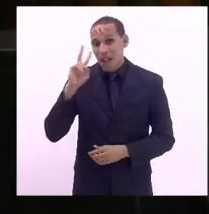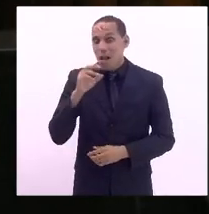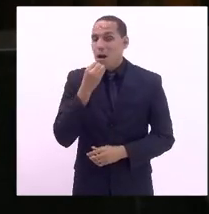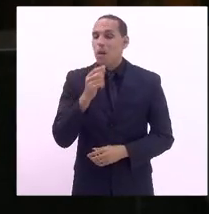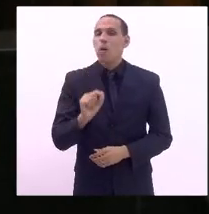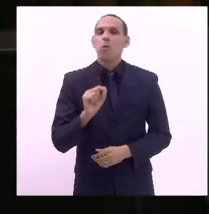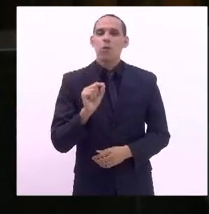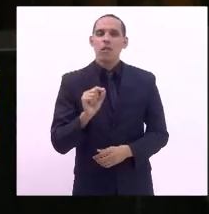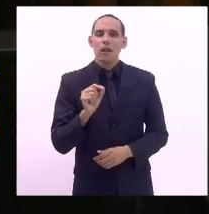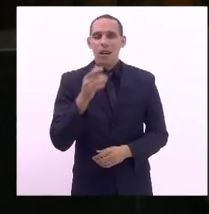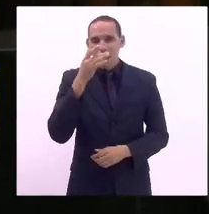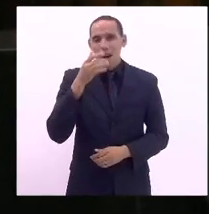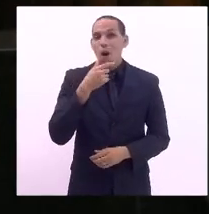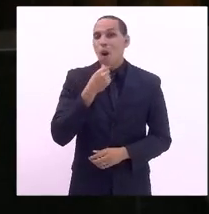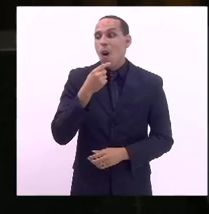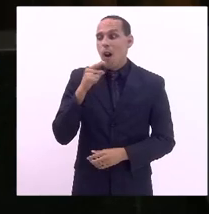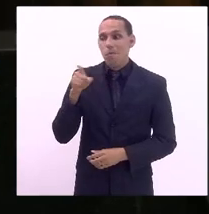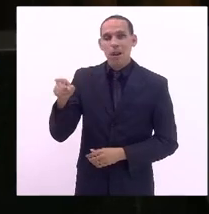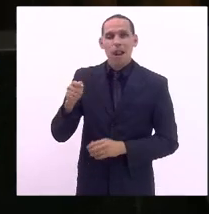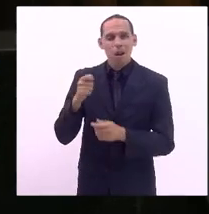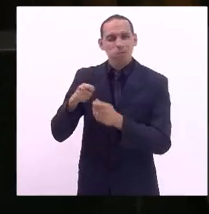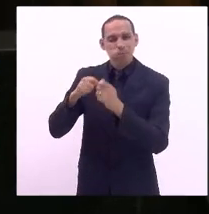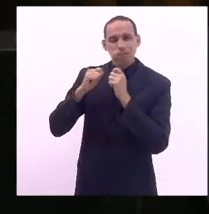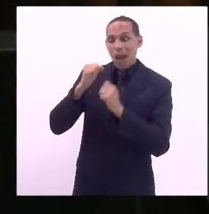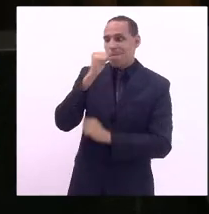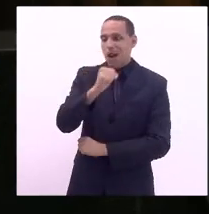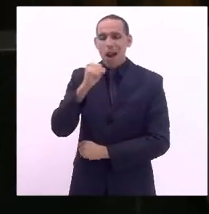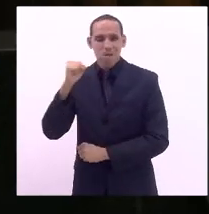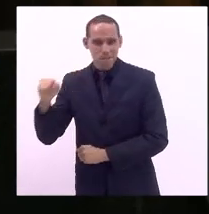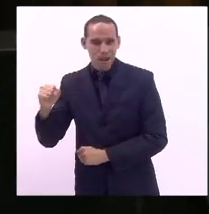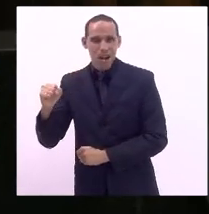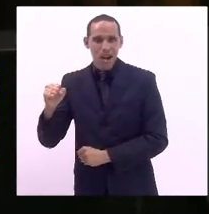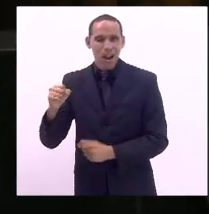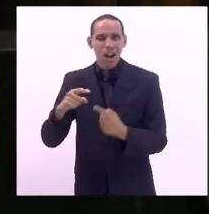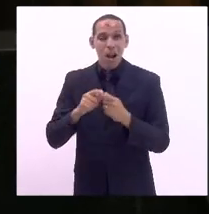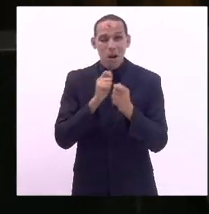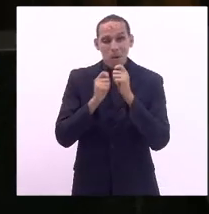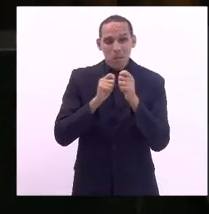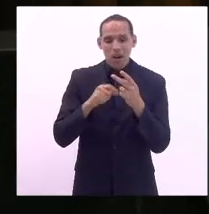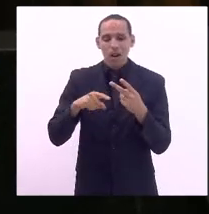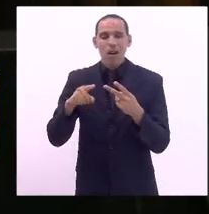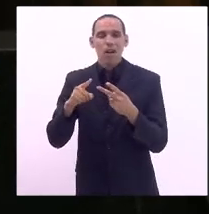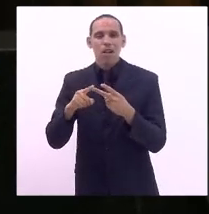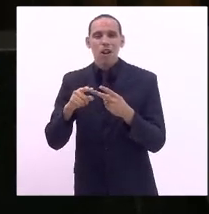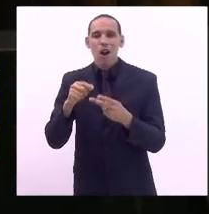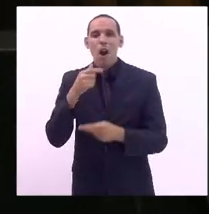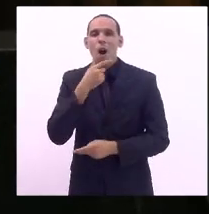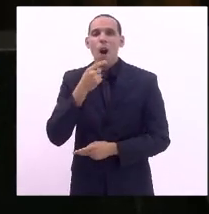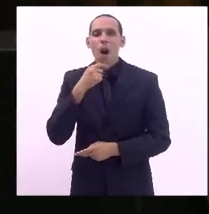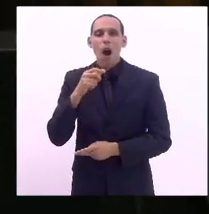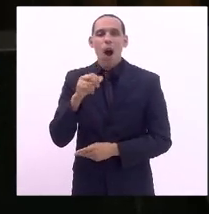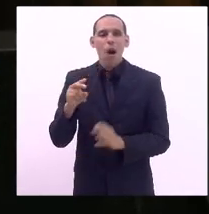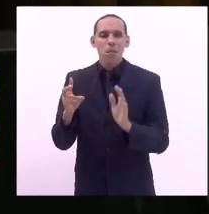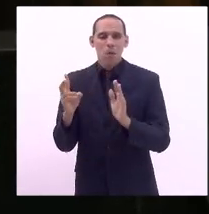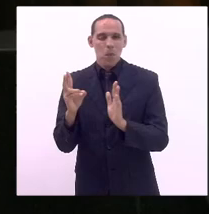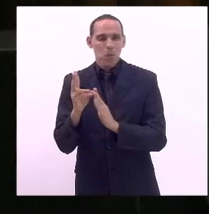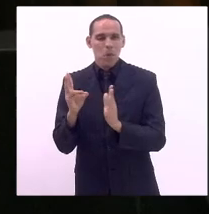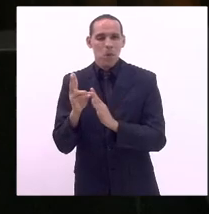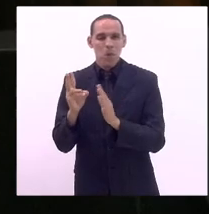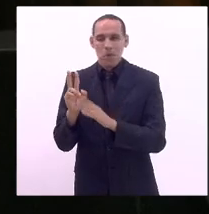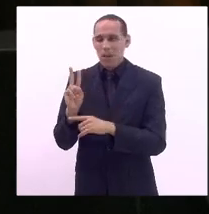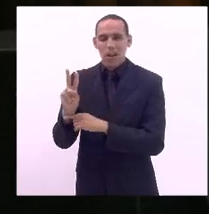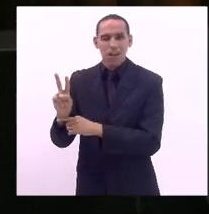que o pescador que matou um repórter e um indigenista, o indigenista tinha porte de arma, abriu mão da